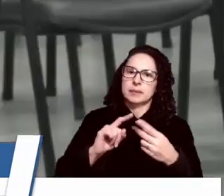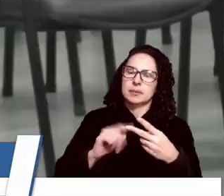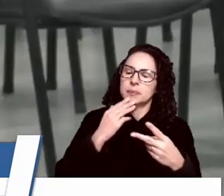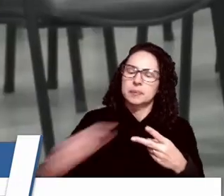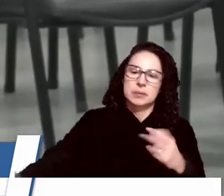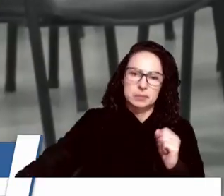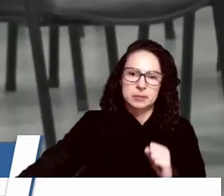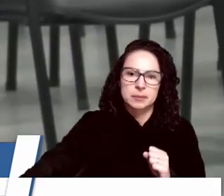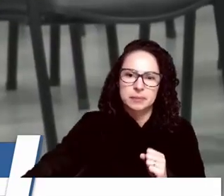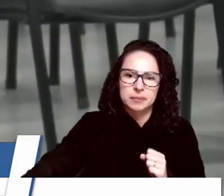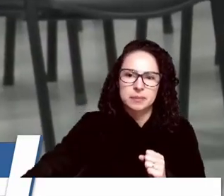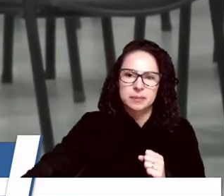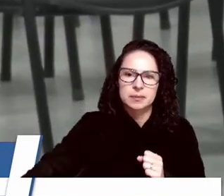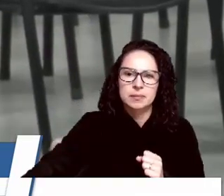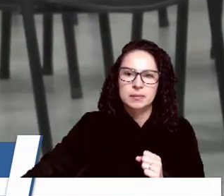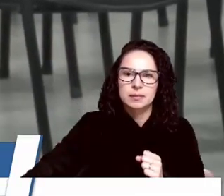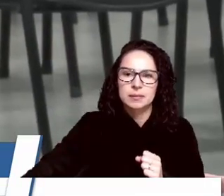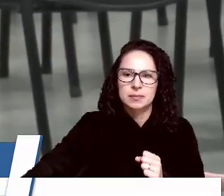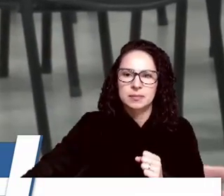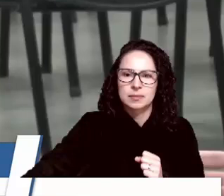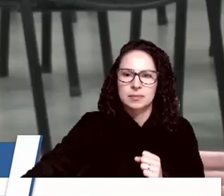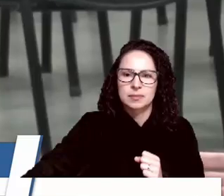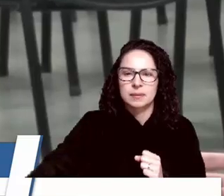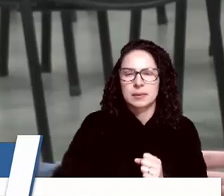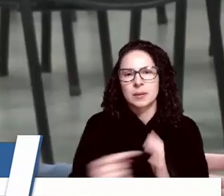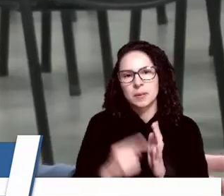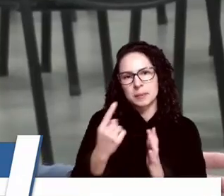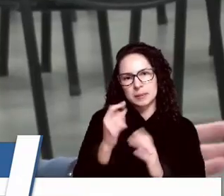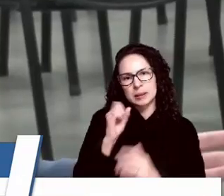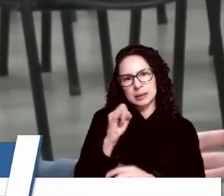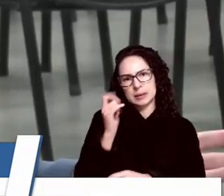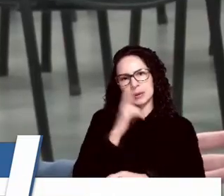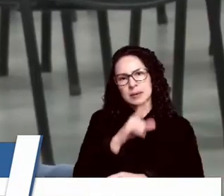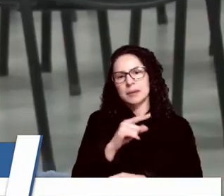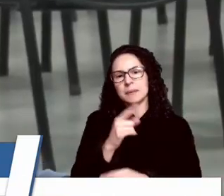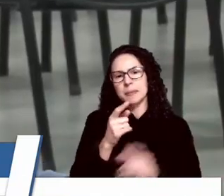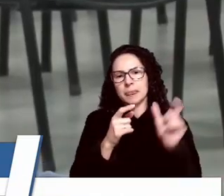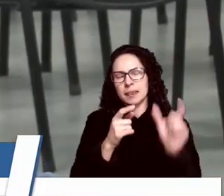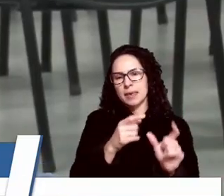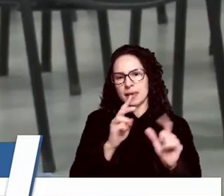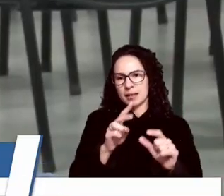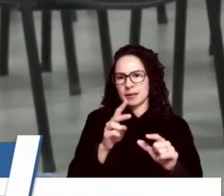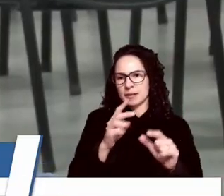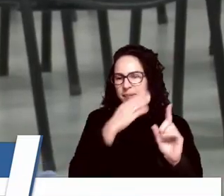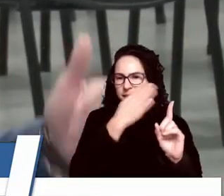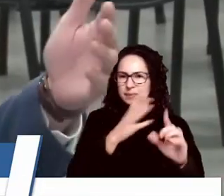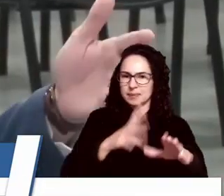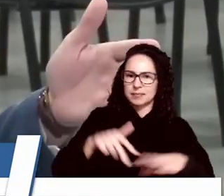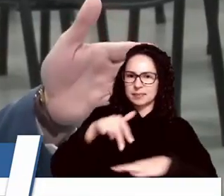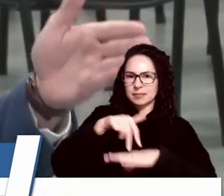possível. O primeiro, se possível, o homenageado usar a palavra. E o